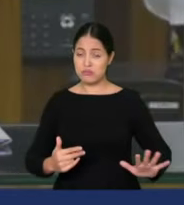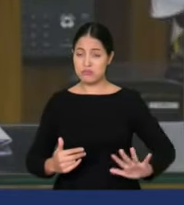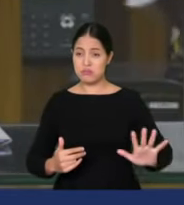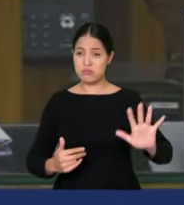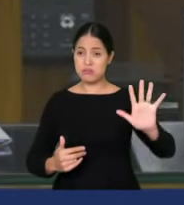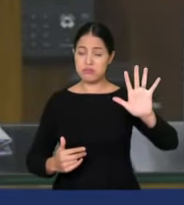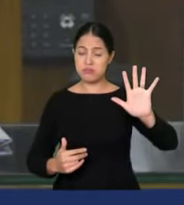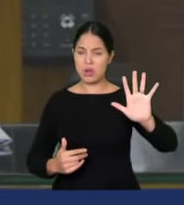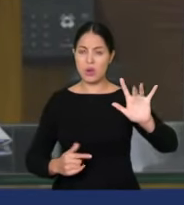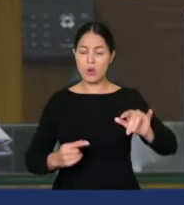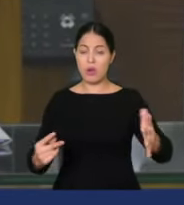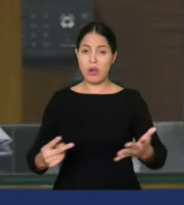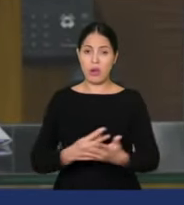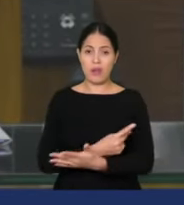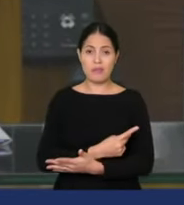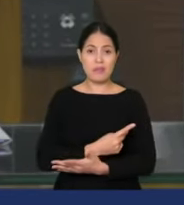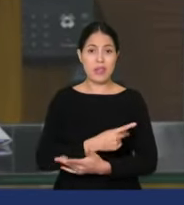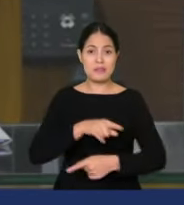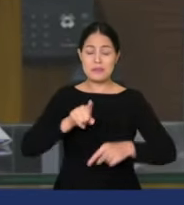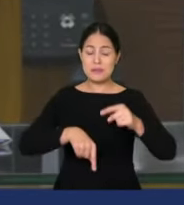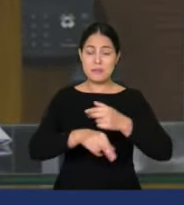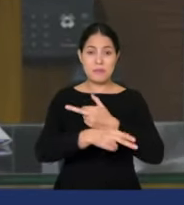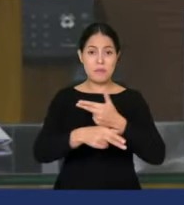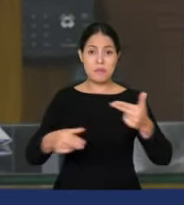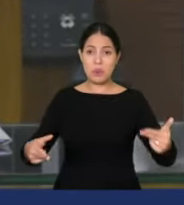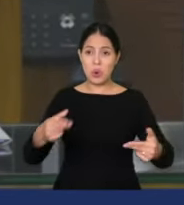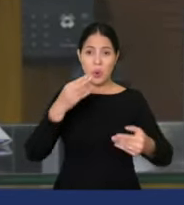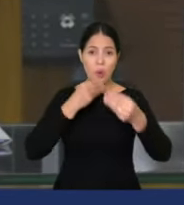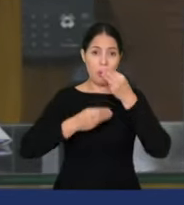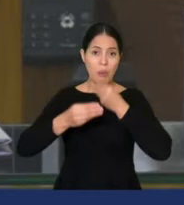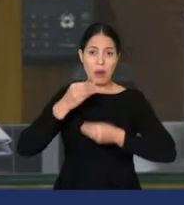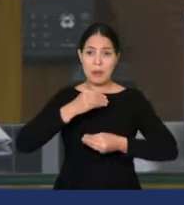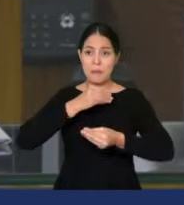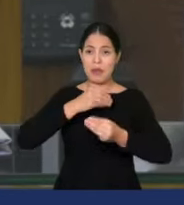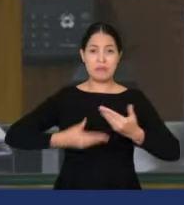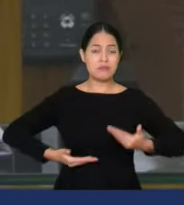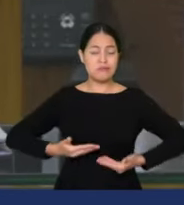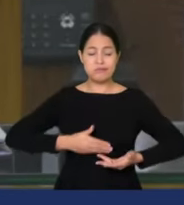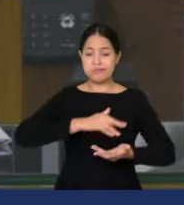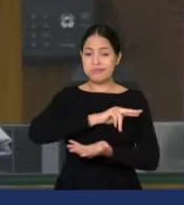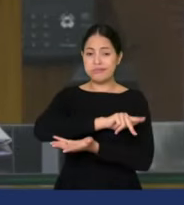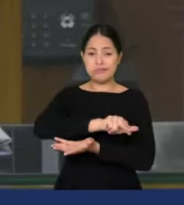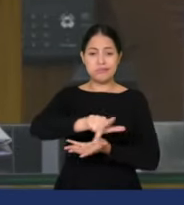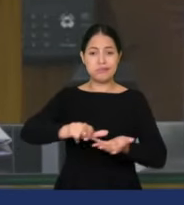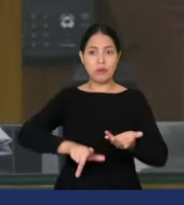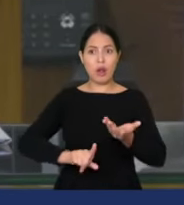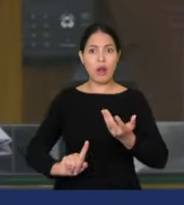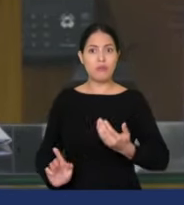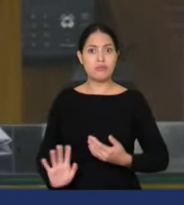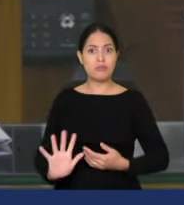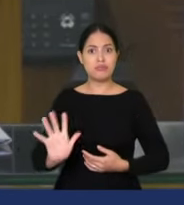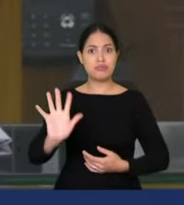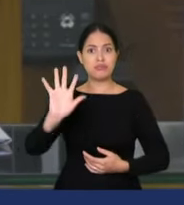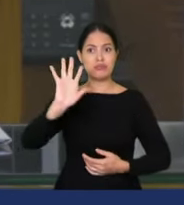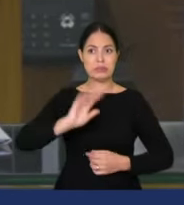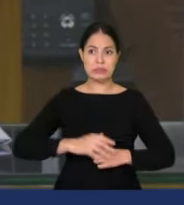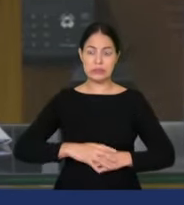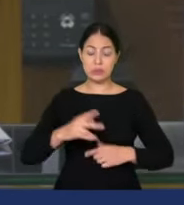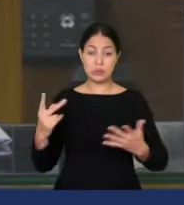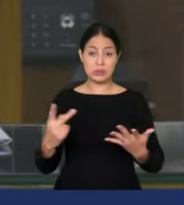alimentos e a todos os outros bens e serviços pelo nosso país, demandando à população uma perigosa